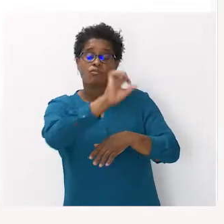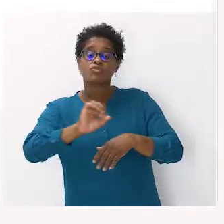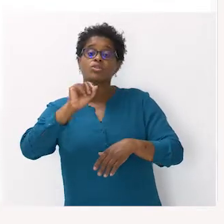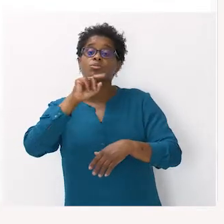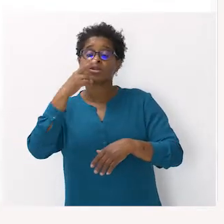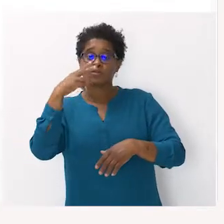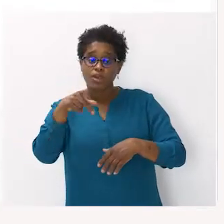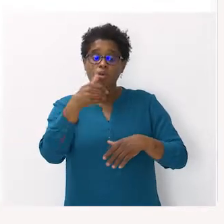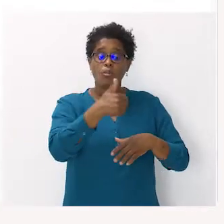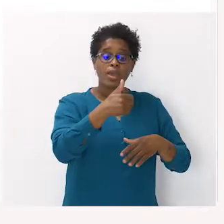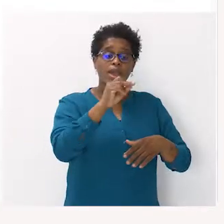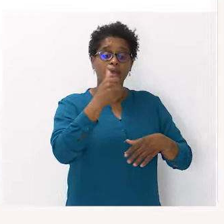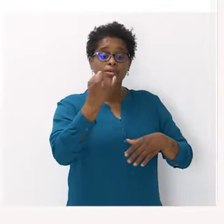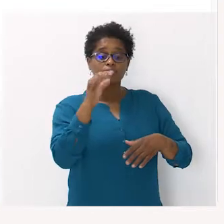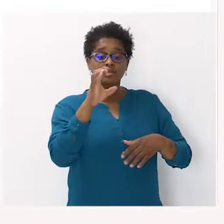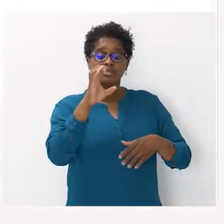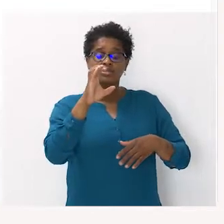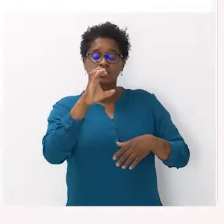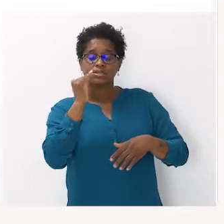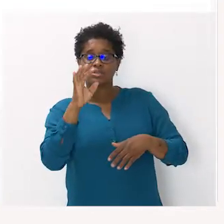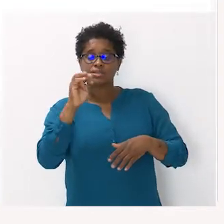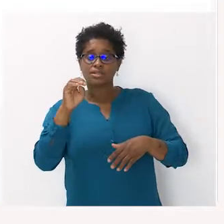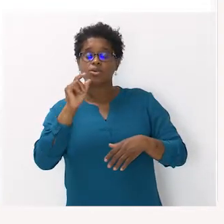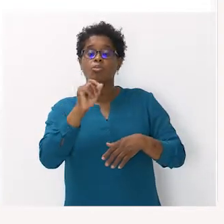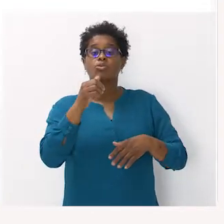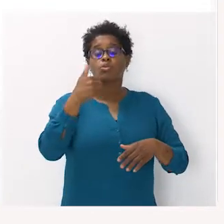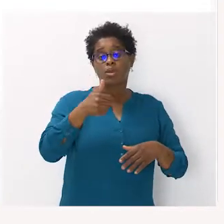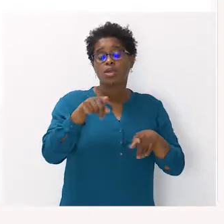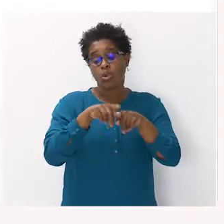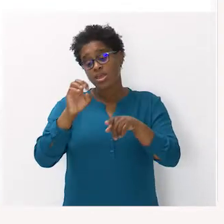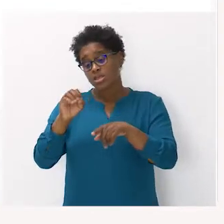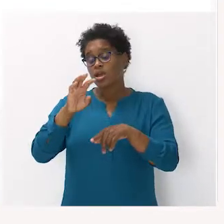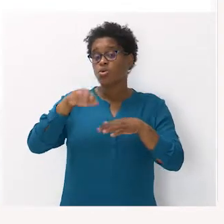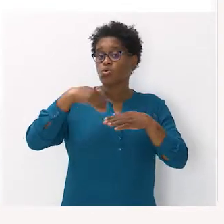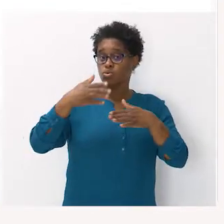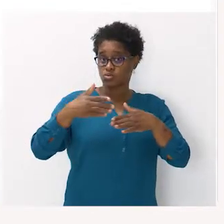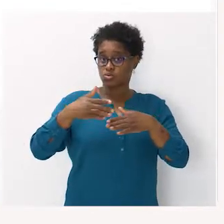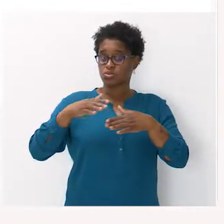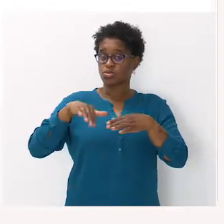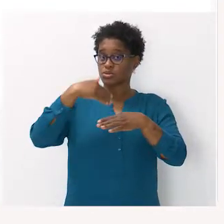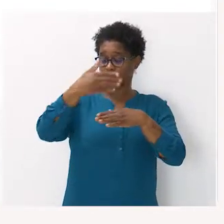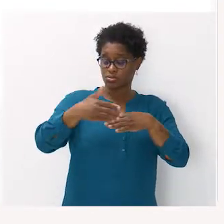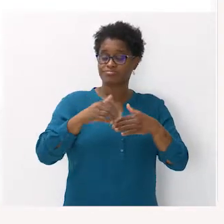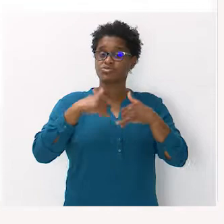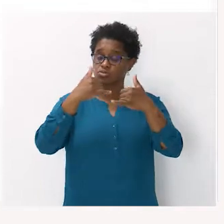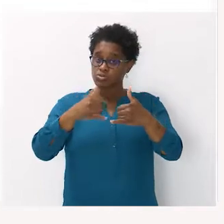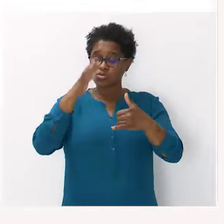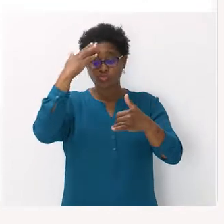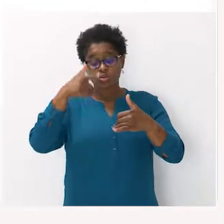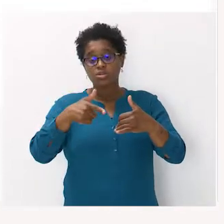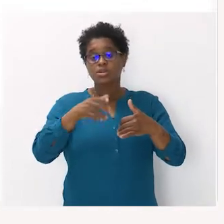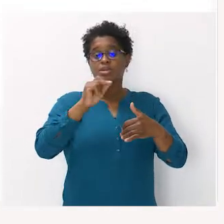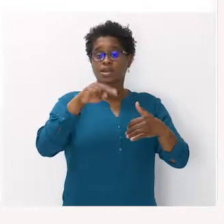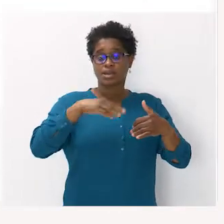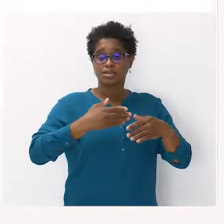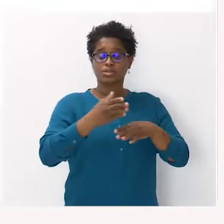B, a abscissa do ponto B é igual a 0. Então, o sucessor, já sabem, é o número que está à direita. E o